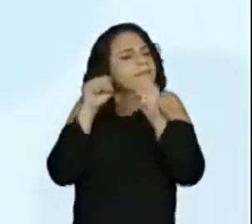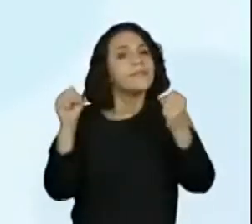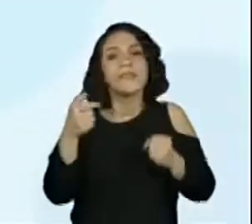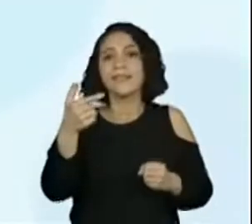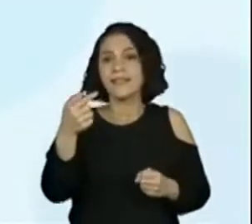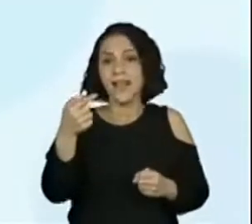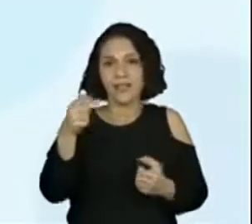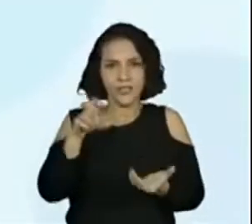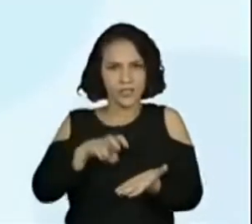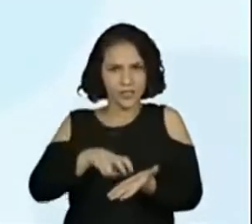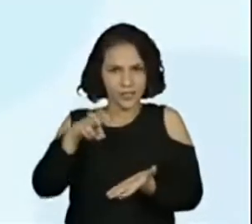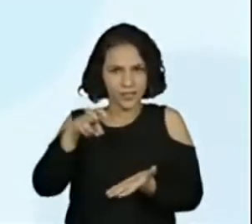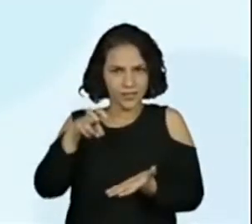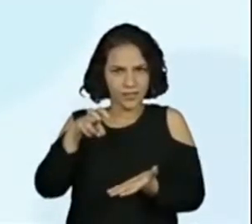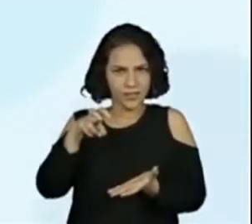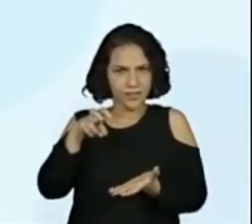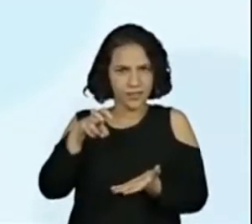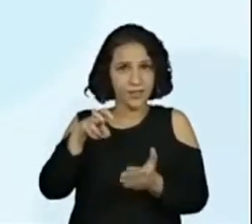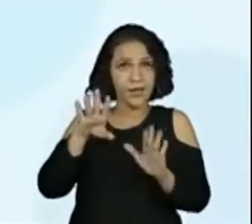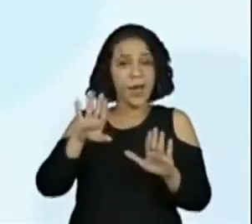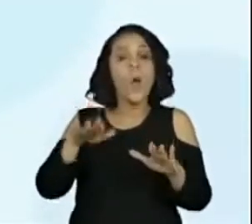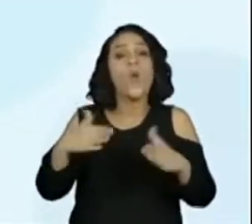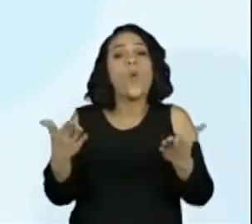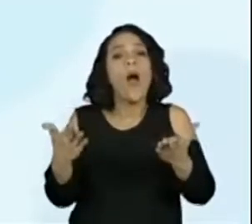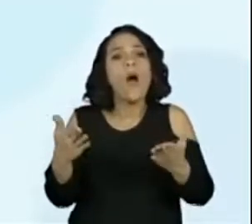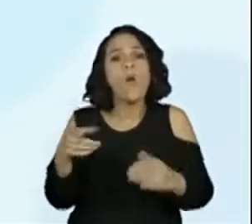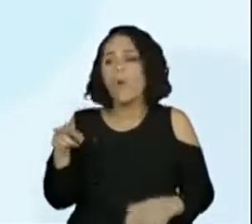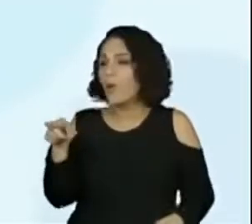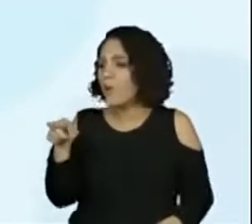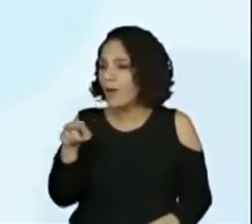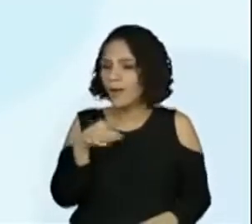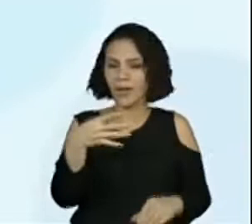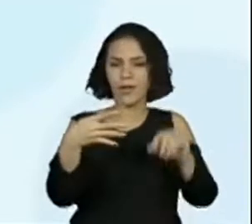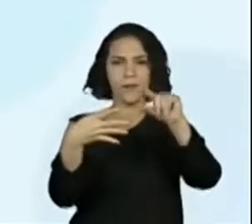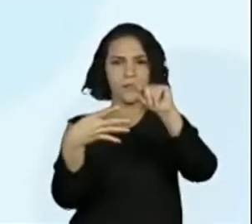manhã. Qual dos relógios aqui embaixo